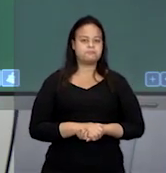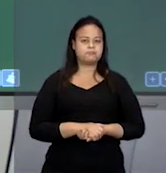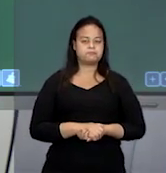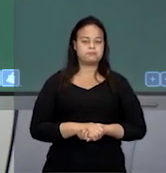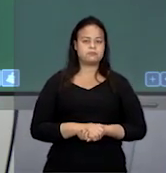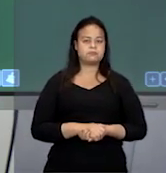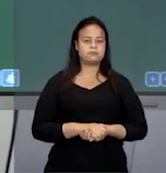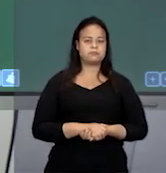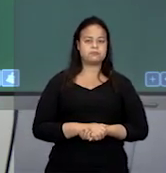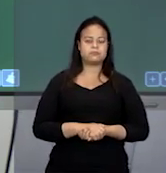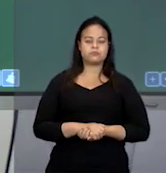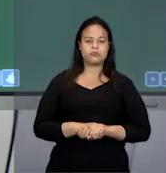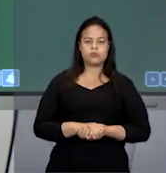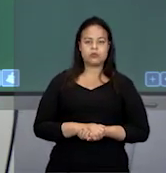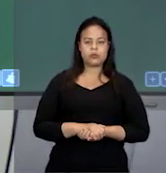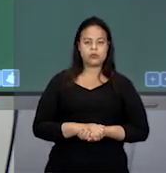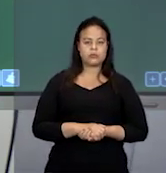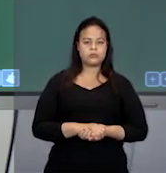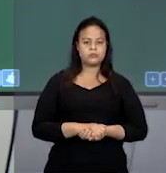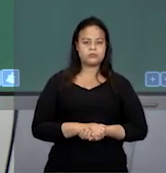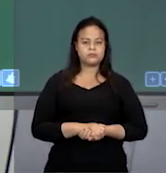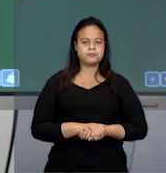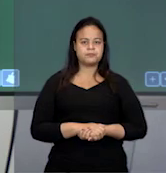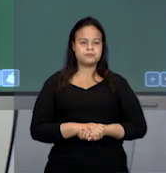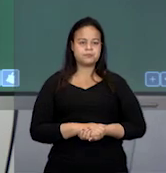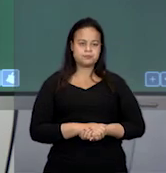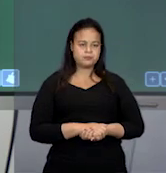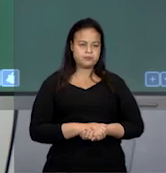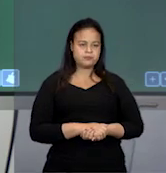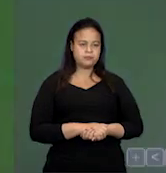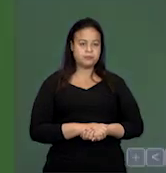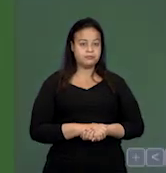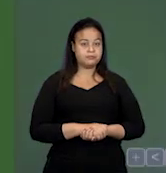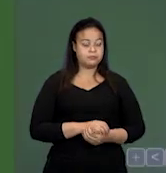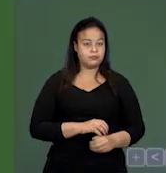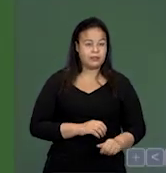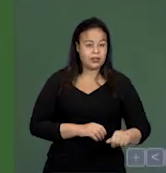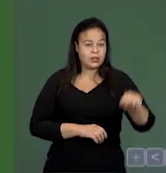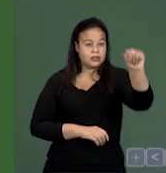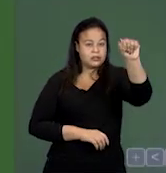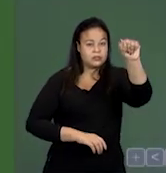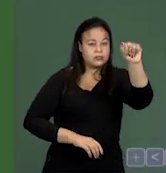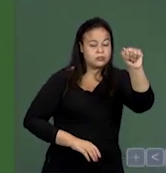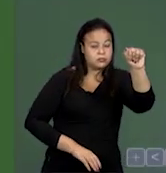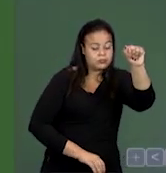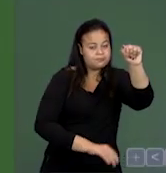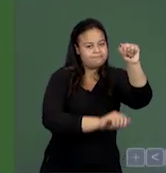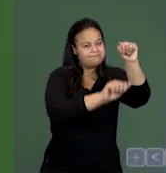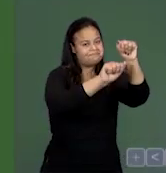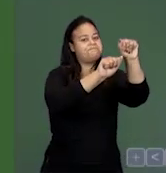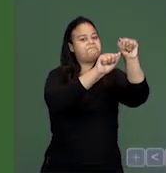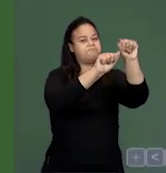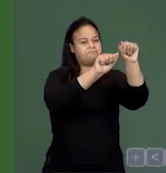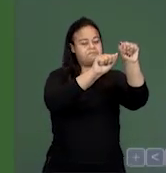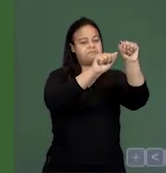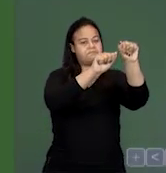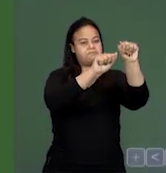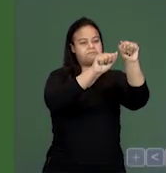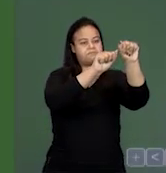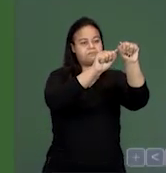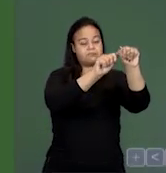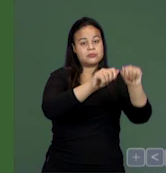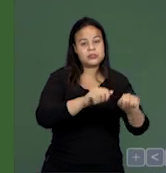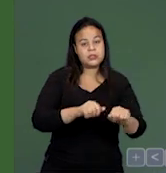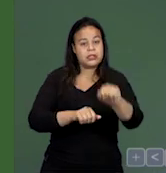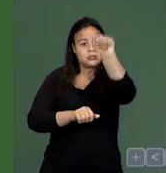desse jeito. Vamos colocar aqui Azão, Azinho, com Azão, Azinho,